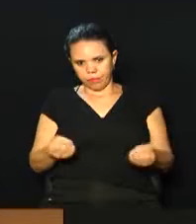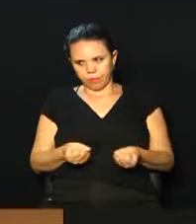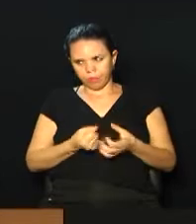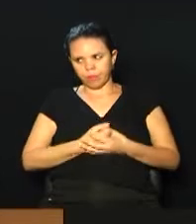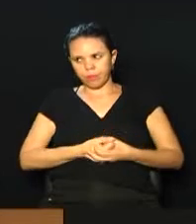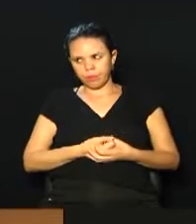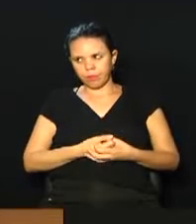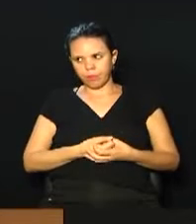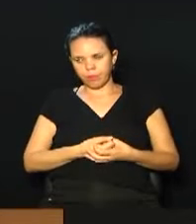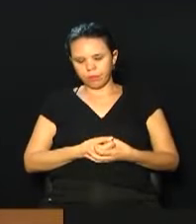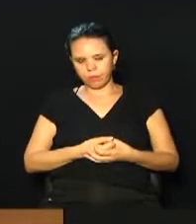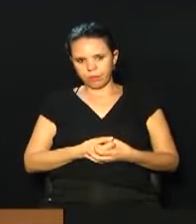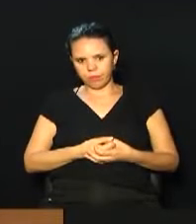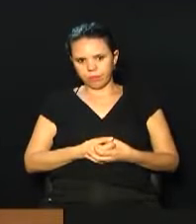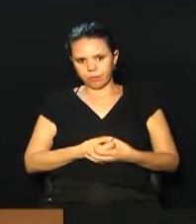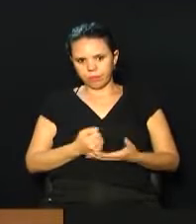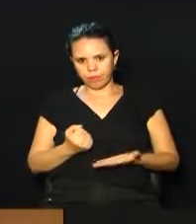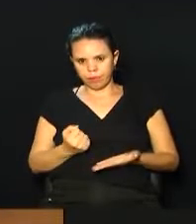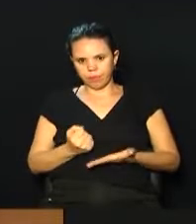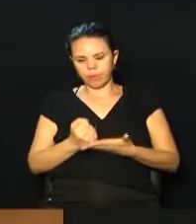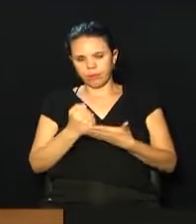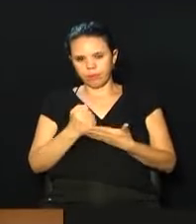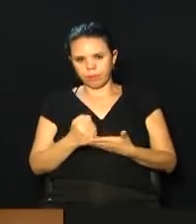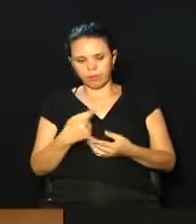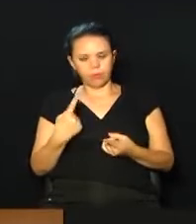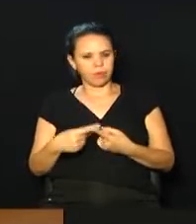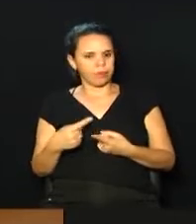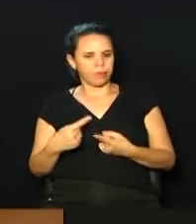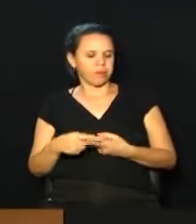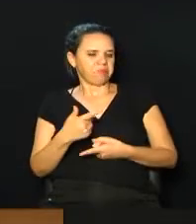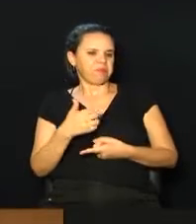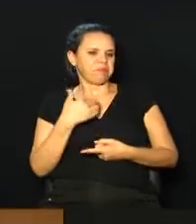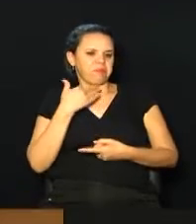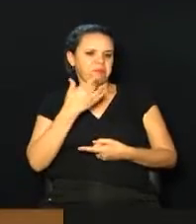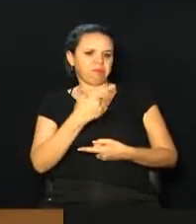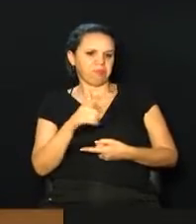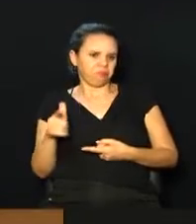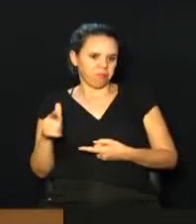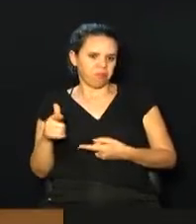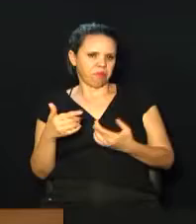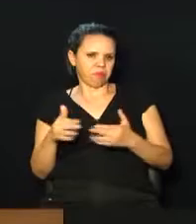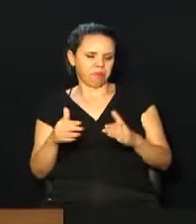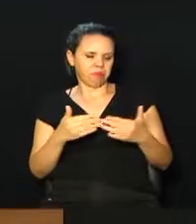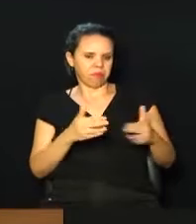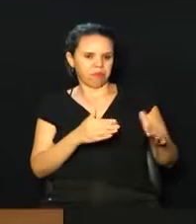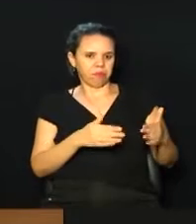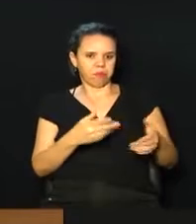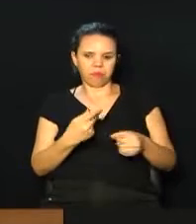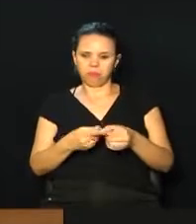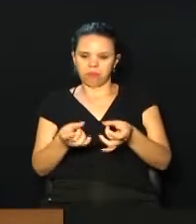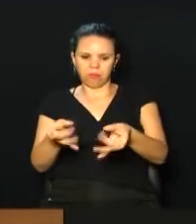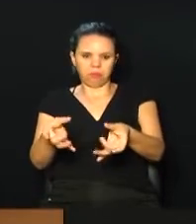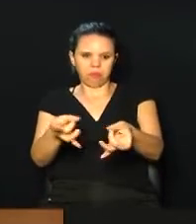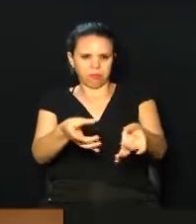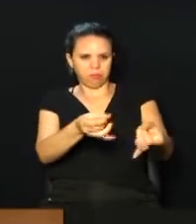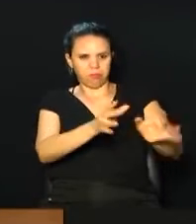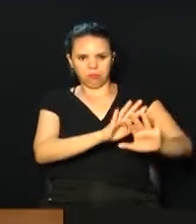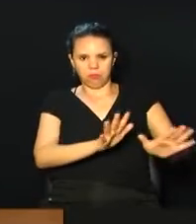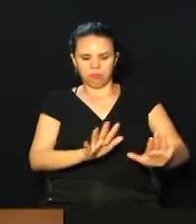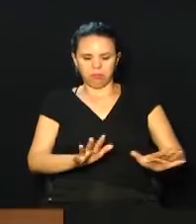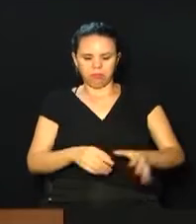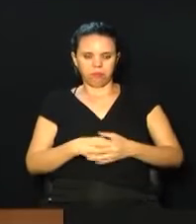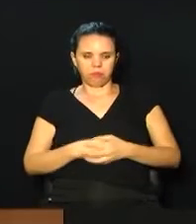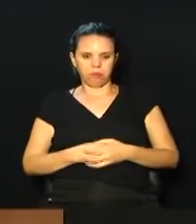no sentido de contribuir, porque não há motivo para lançar esses produtos nos